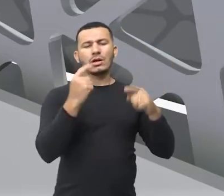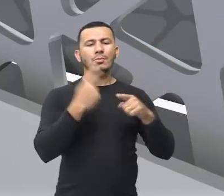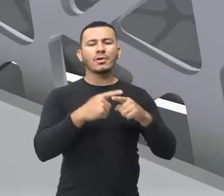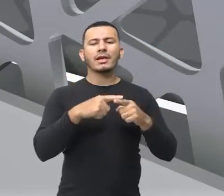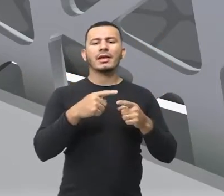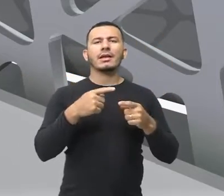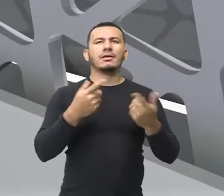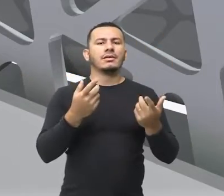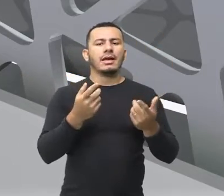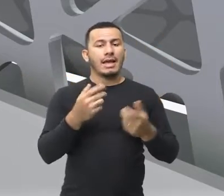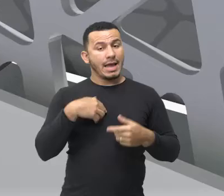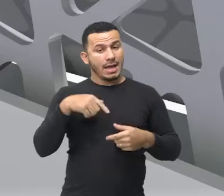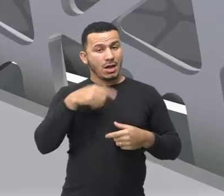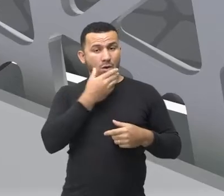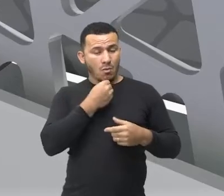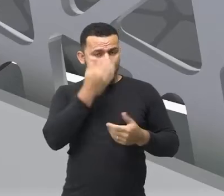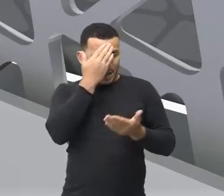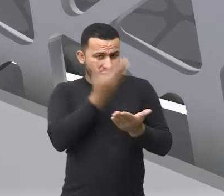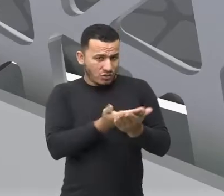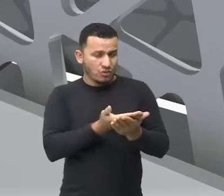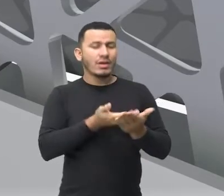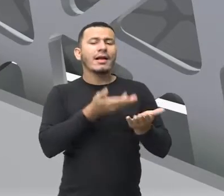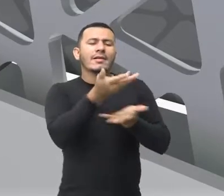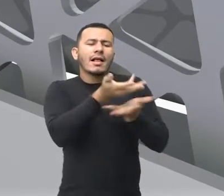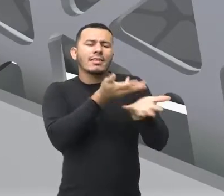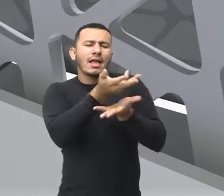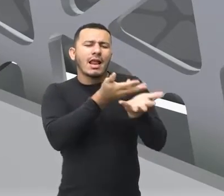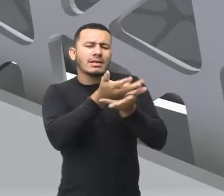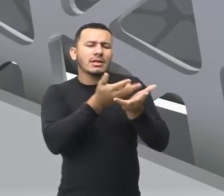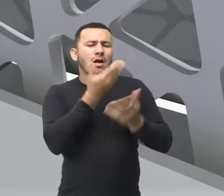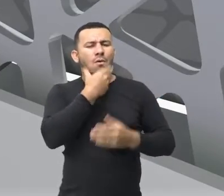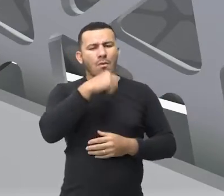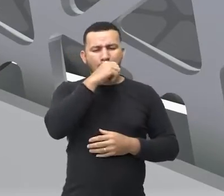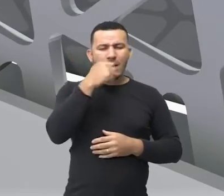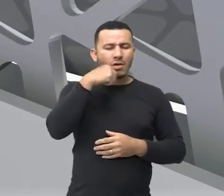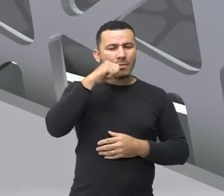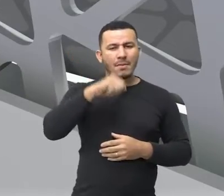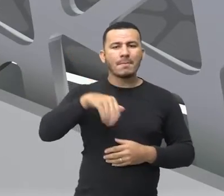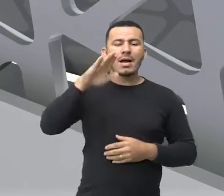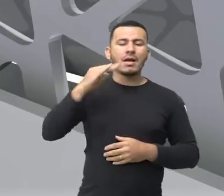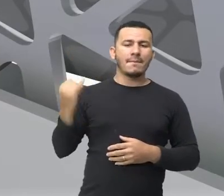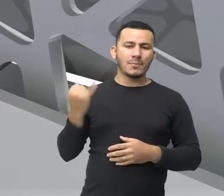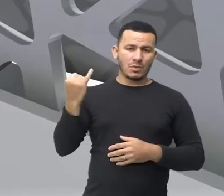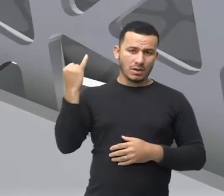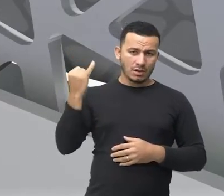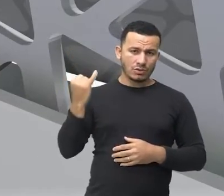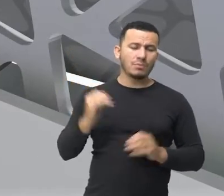a interação com os pais é muito mais importante.